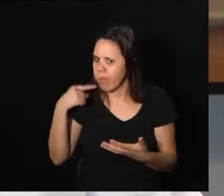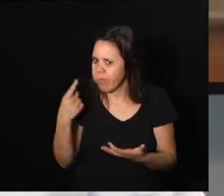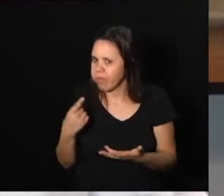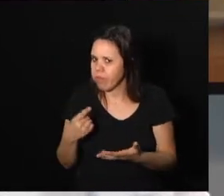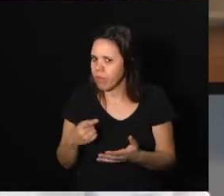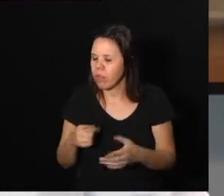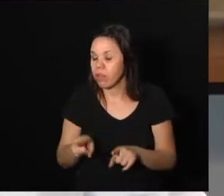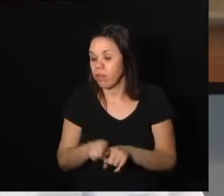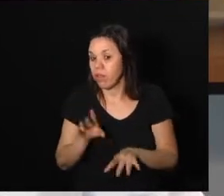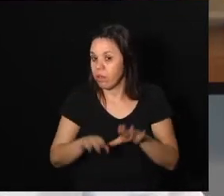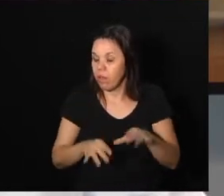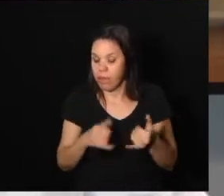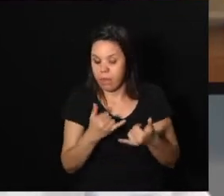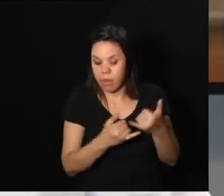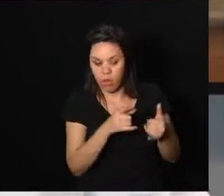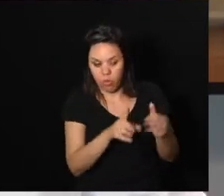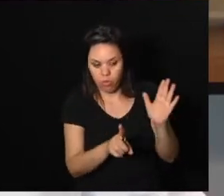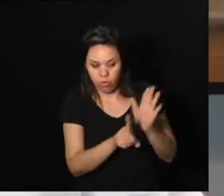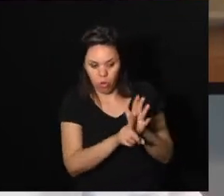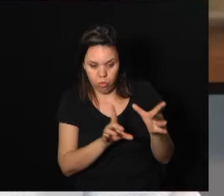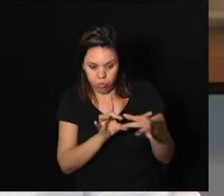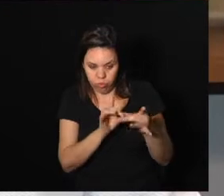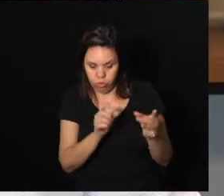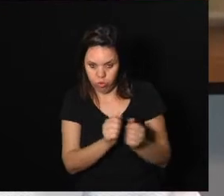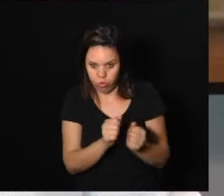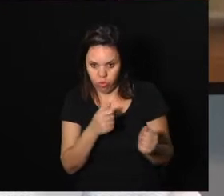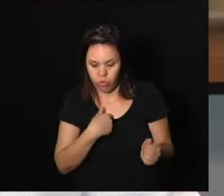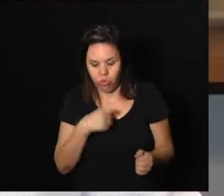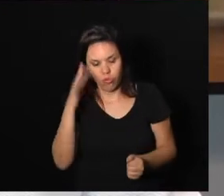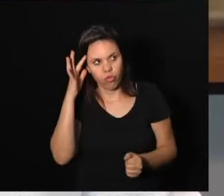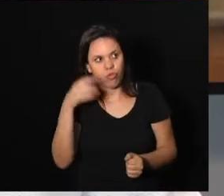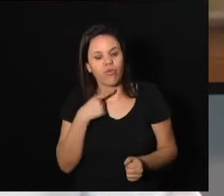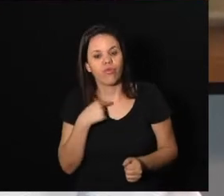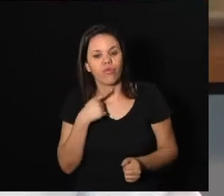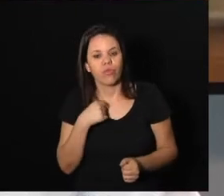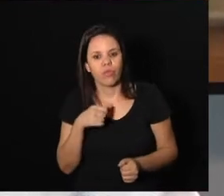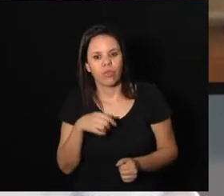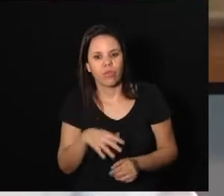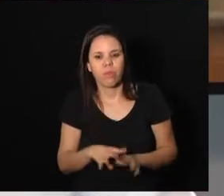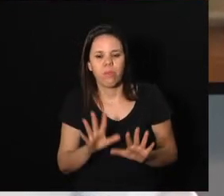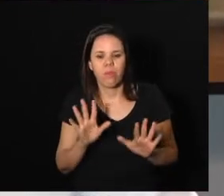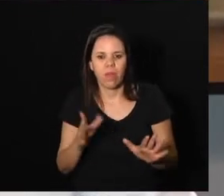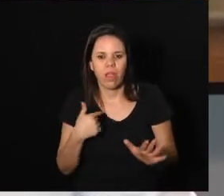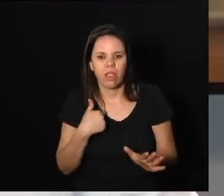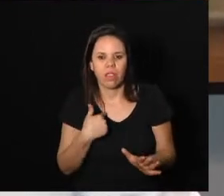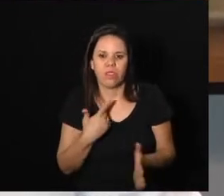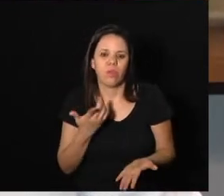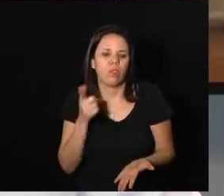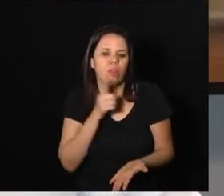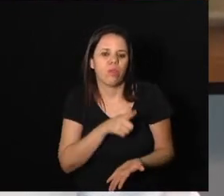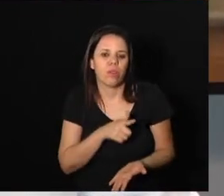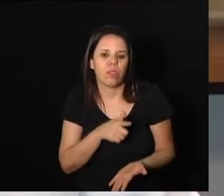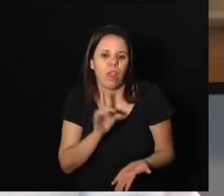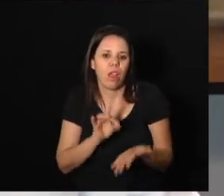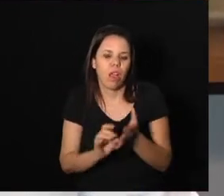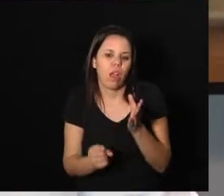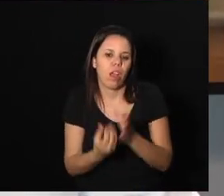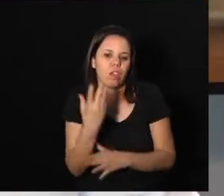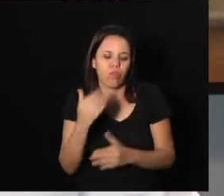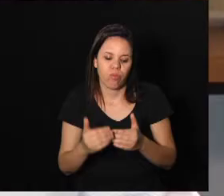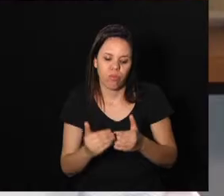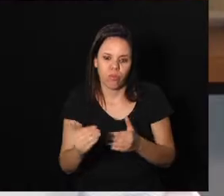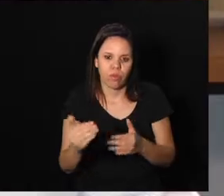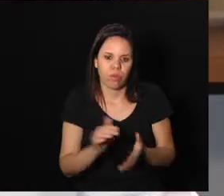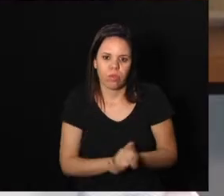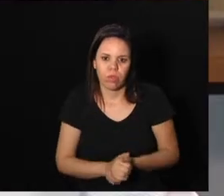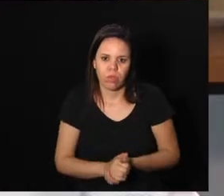E eu até brinco com meu sócio, porque a partir do momento que assim, meu sonho ele era mais palpável, né? E ele se realizou a partir do momento que